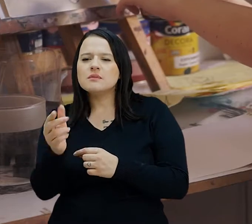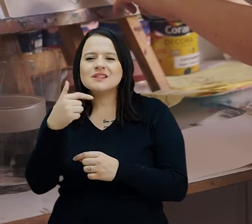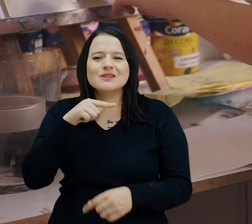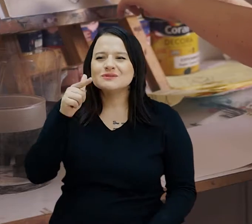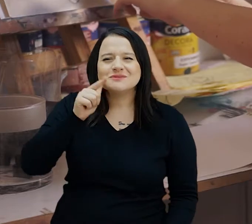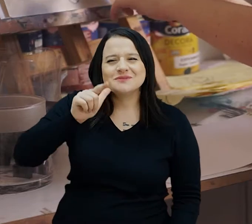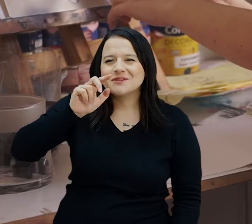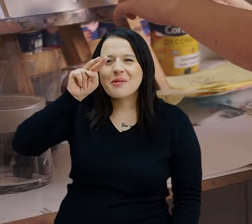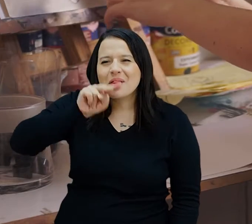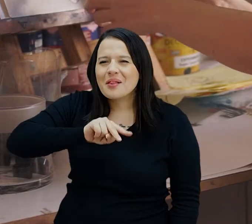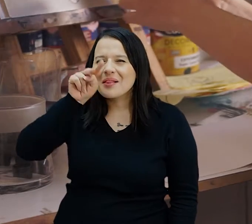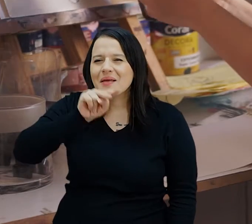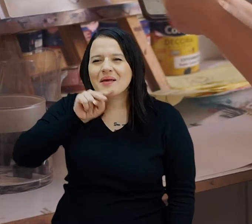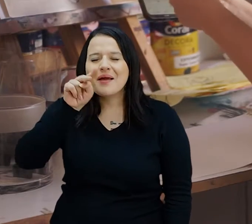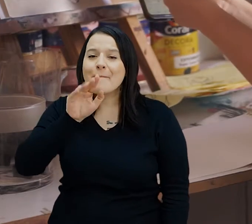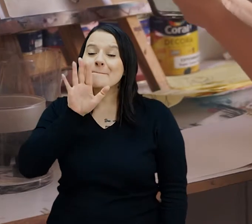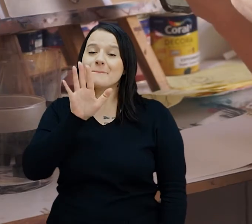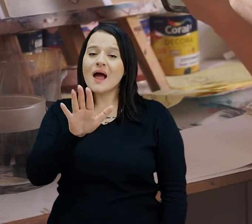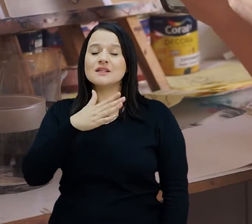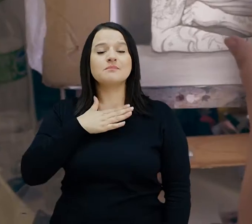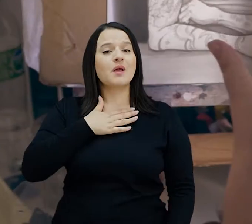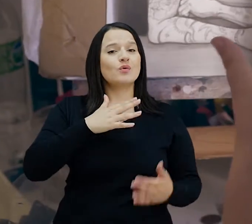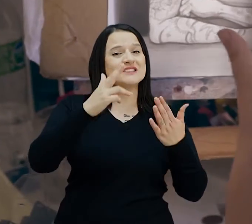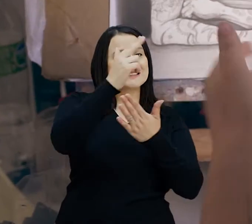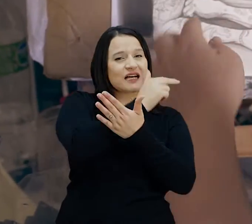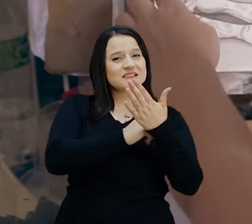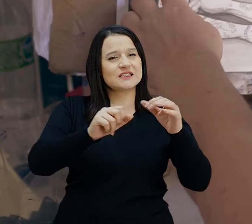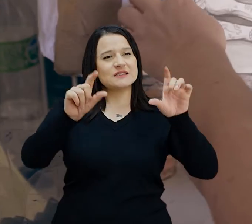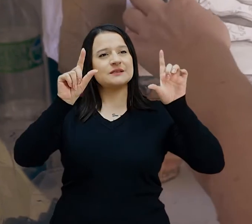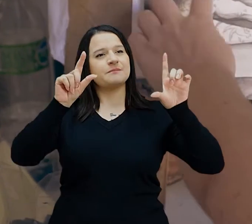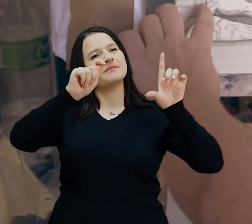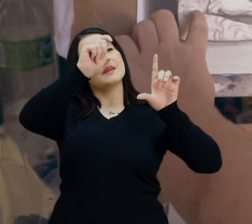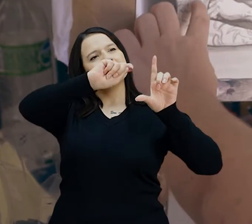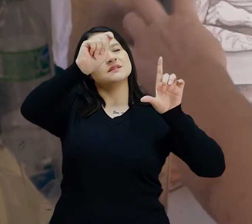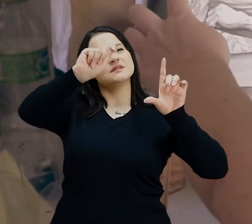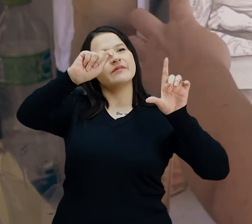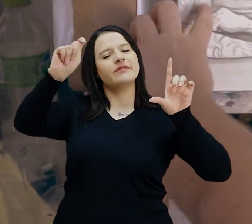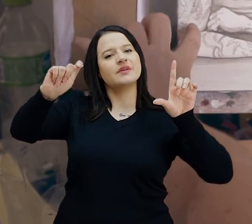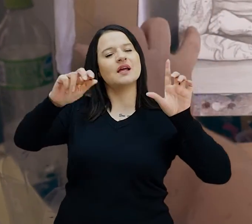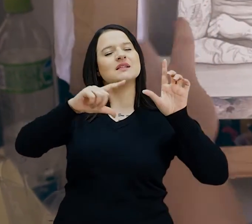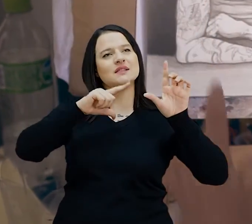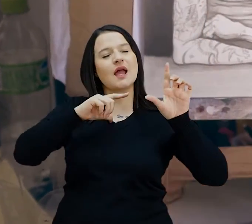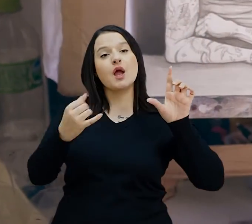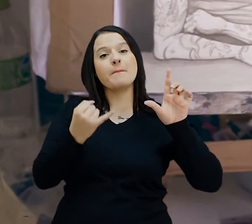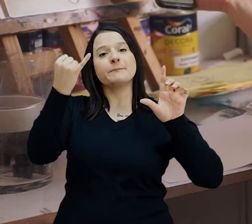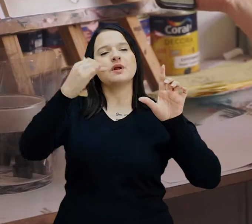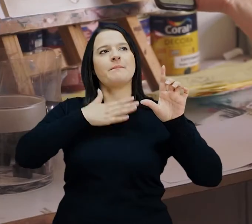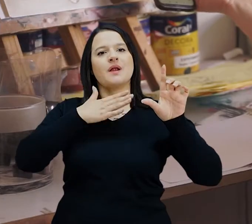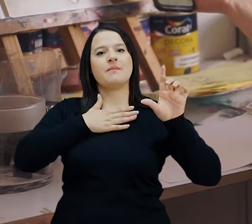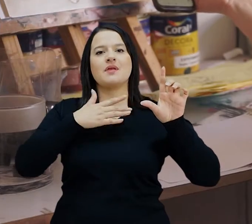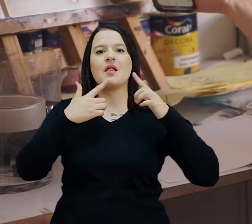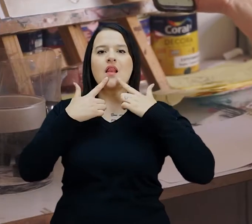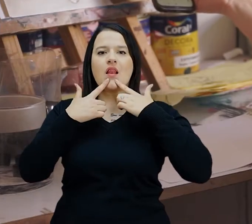escrito alguma outra coisa, que eu não consigo ler muito bem o que está escrito, mas que no meu desenho eu escrevi algo